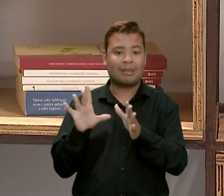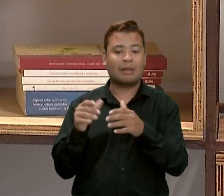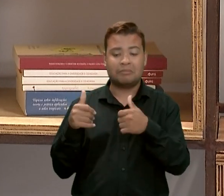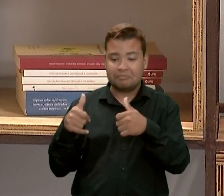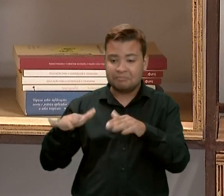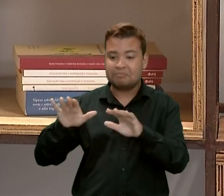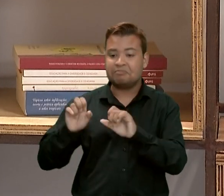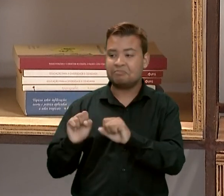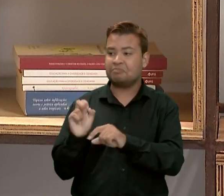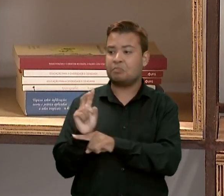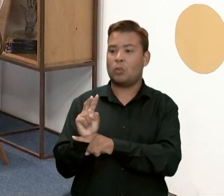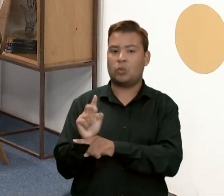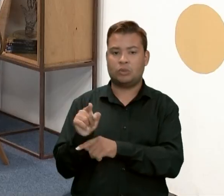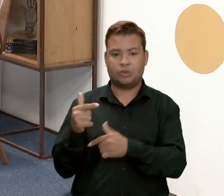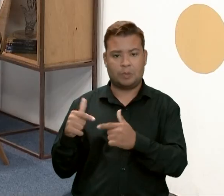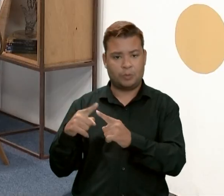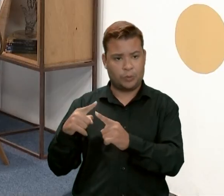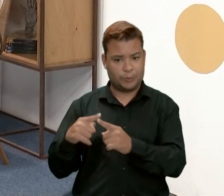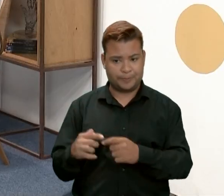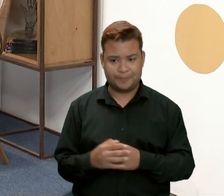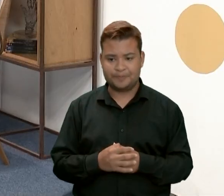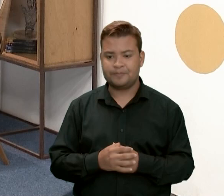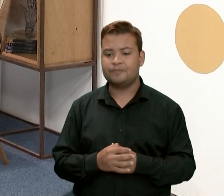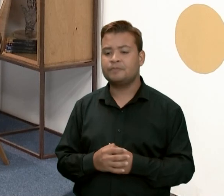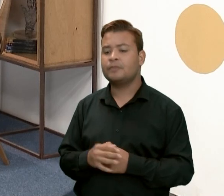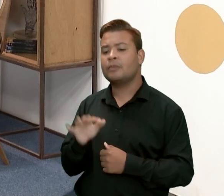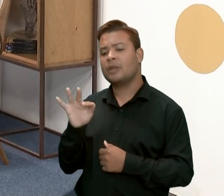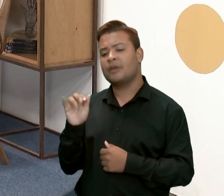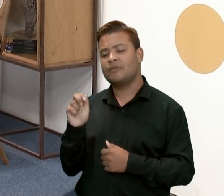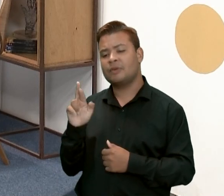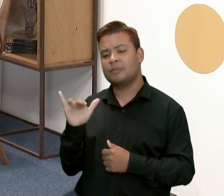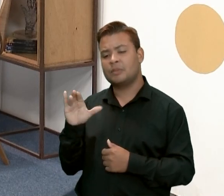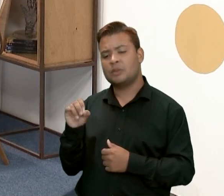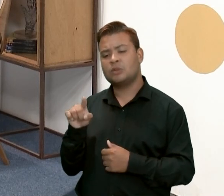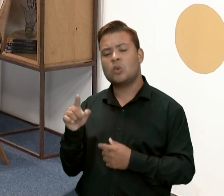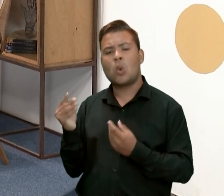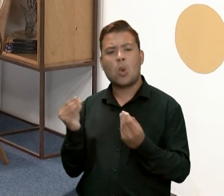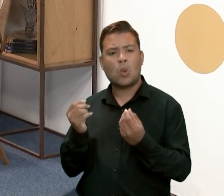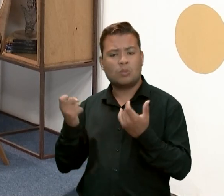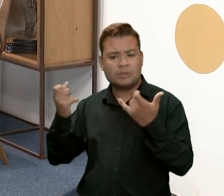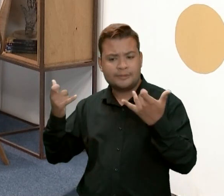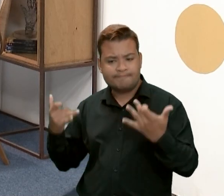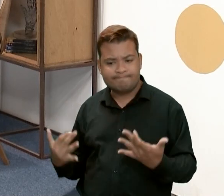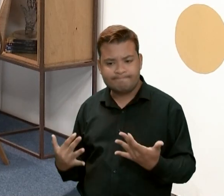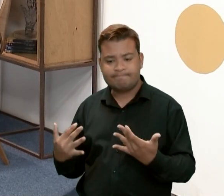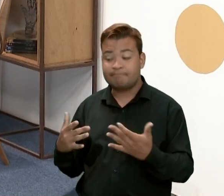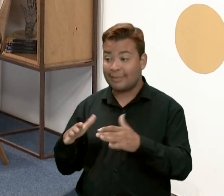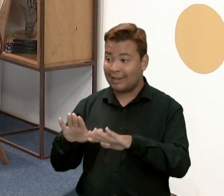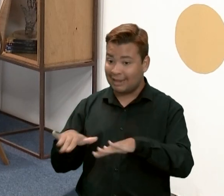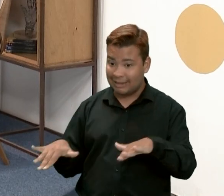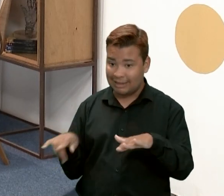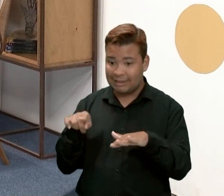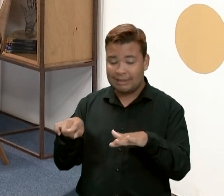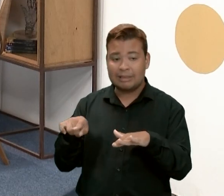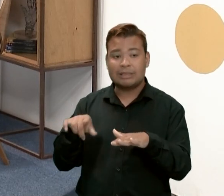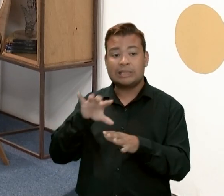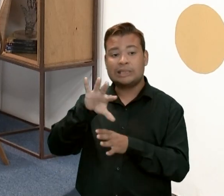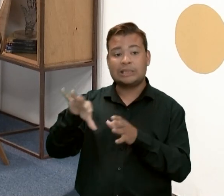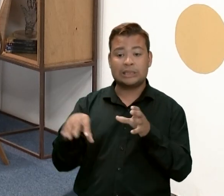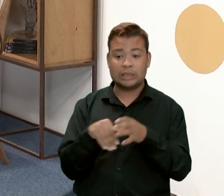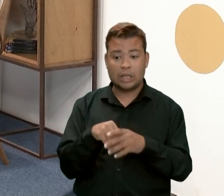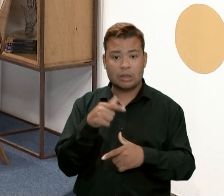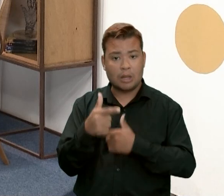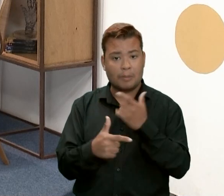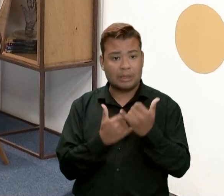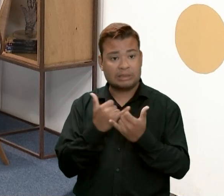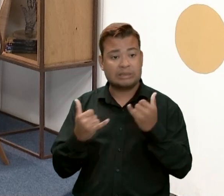desprotegida de trabalho. Fabrício, o que a gente pode falar sobre as crianças nesse universo do trabalho